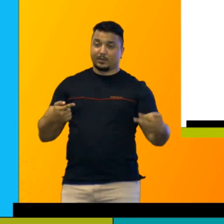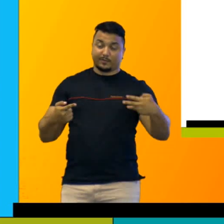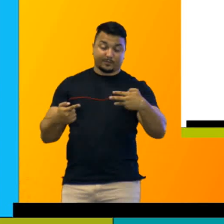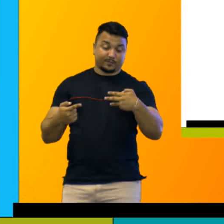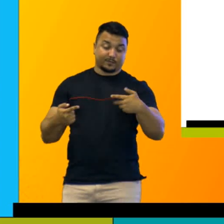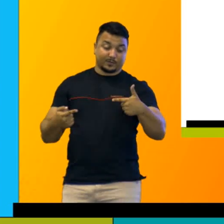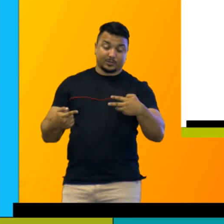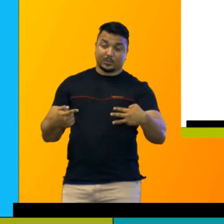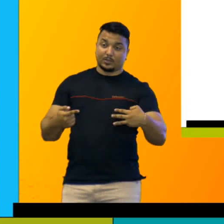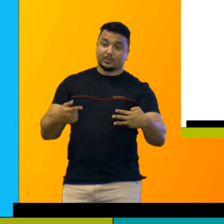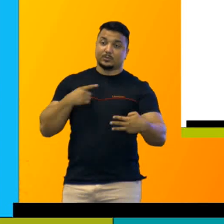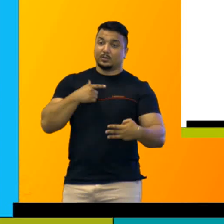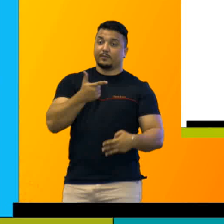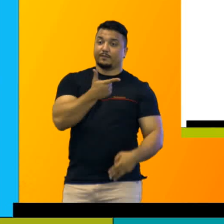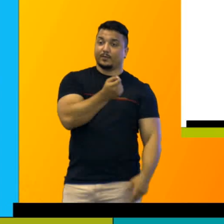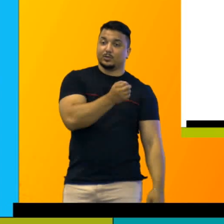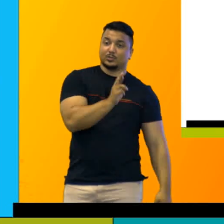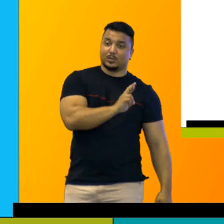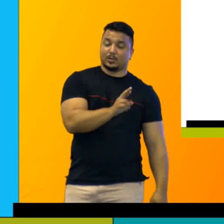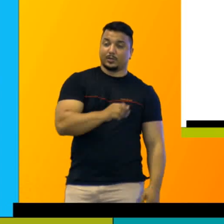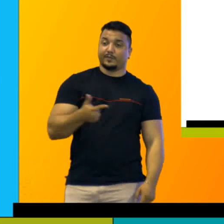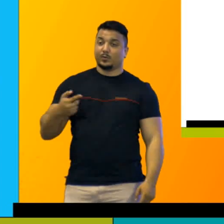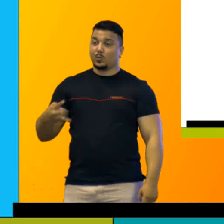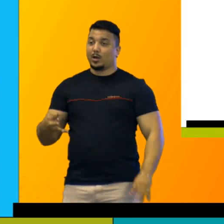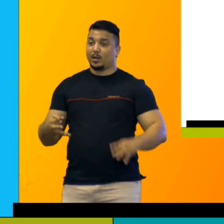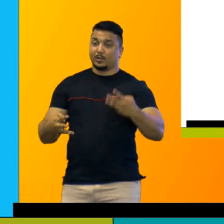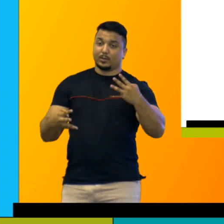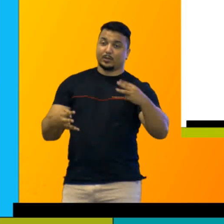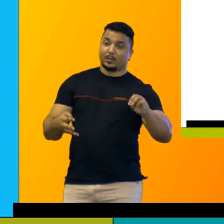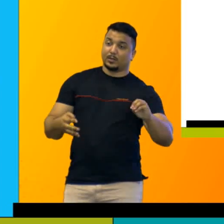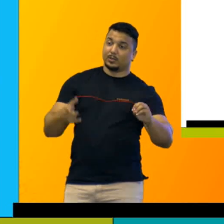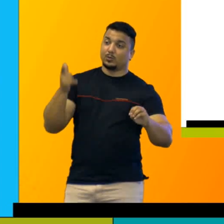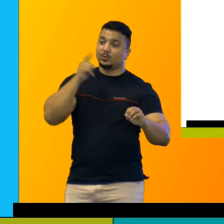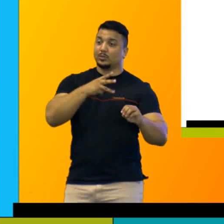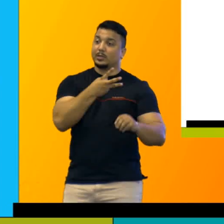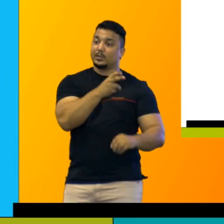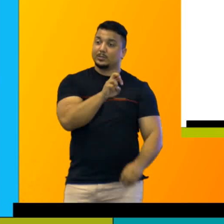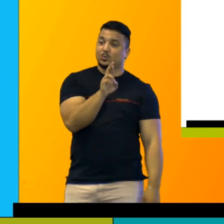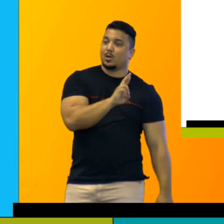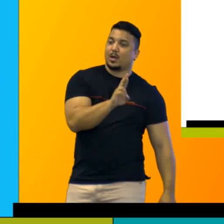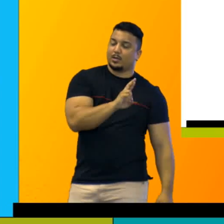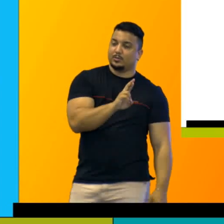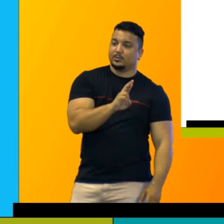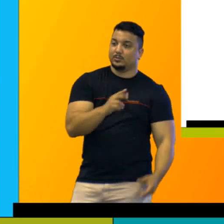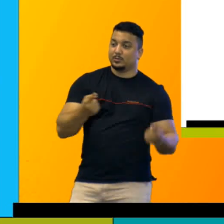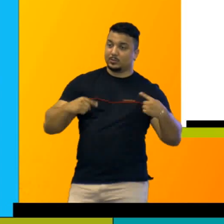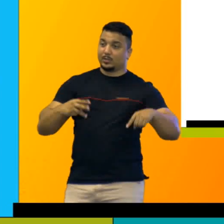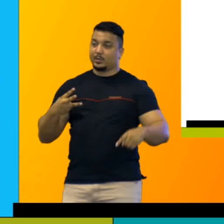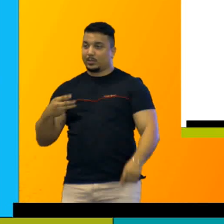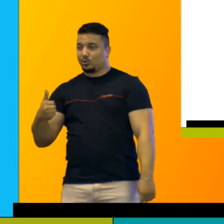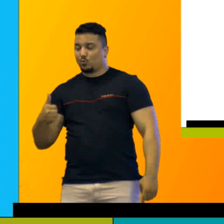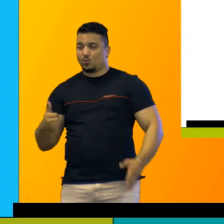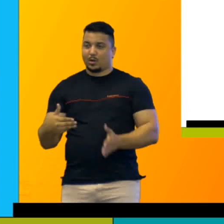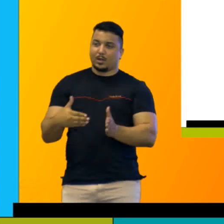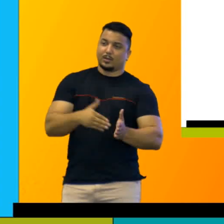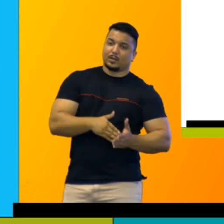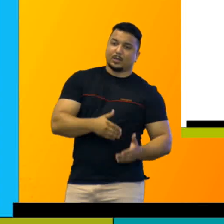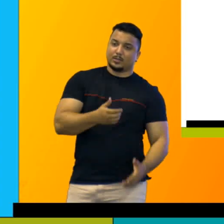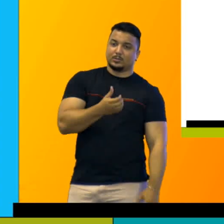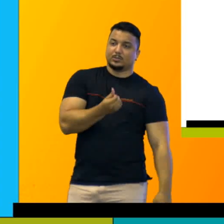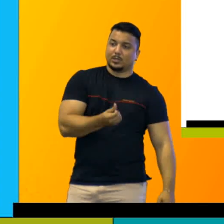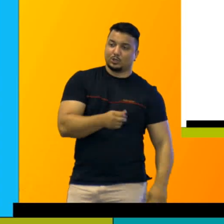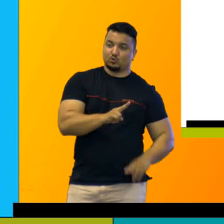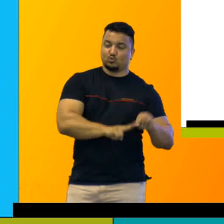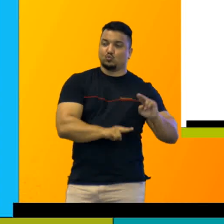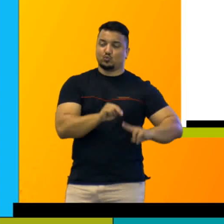de maio, custou R$20. De 24 a 30 de maio, custou R$35. E de 31 de maio a 6